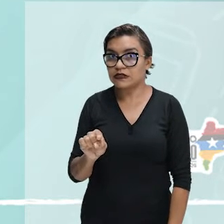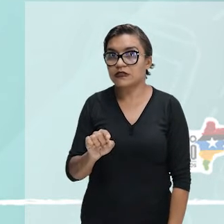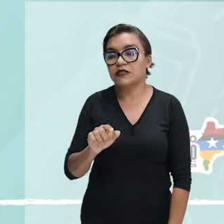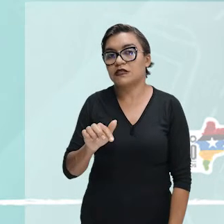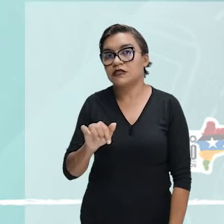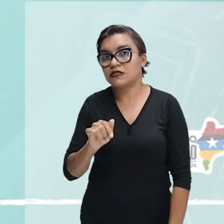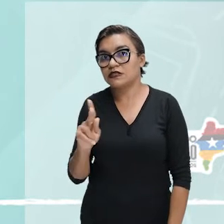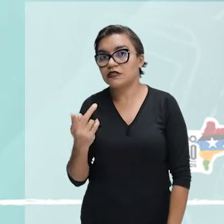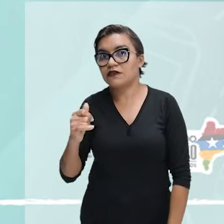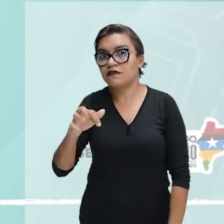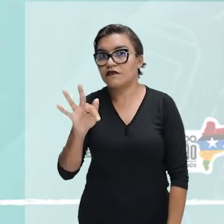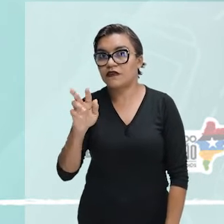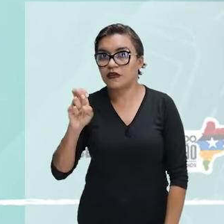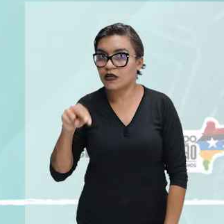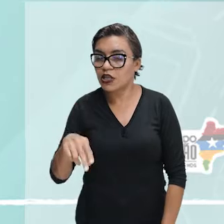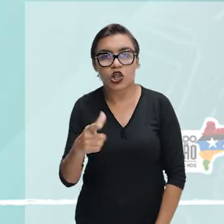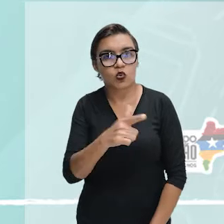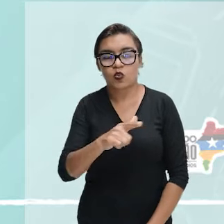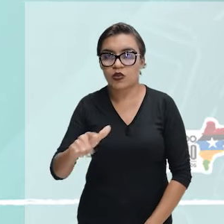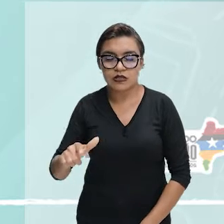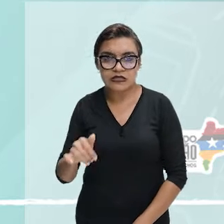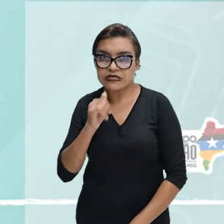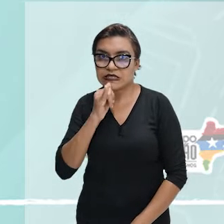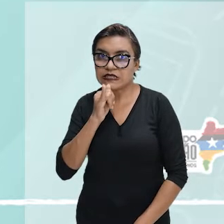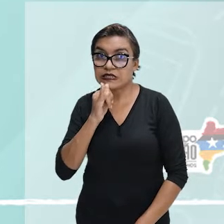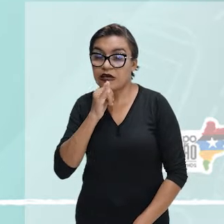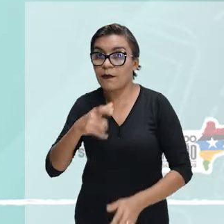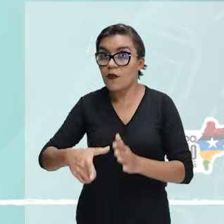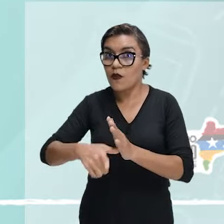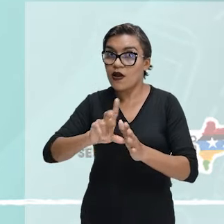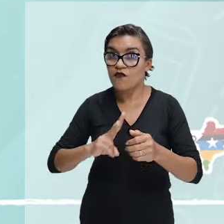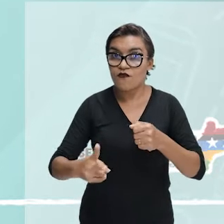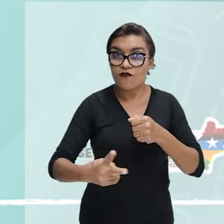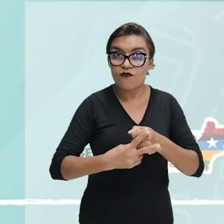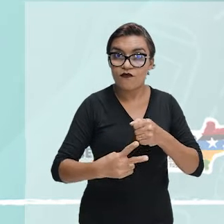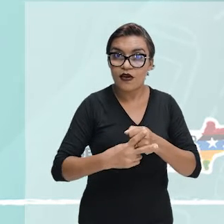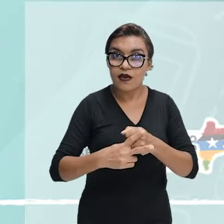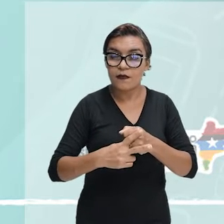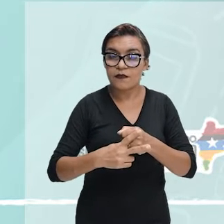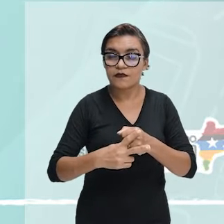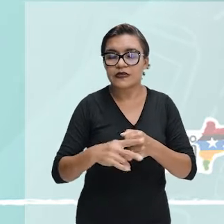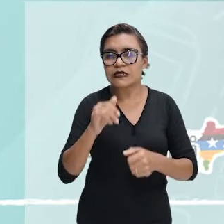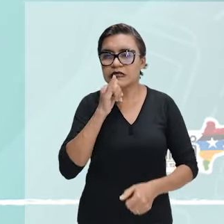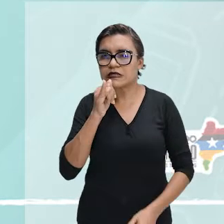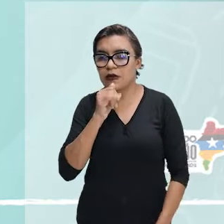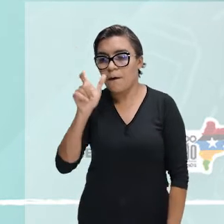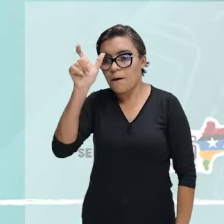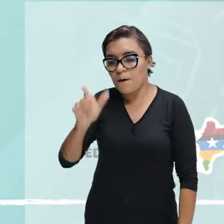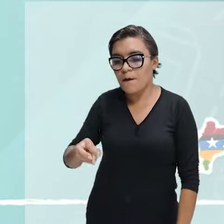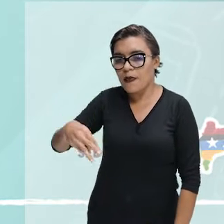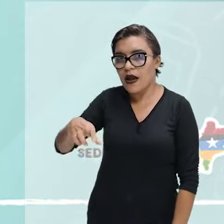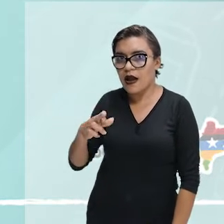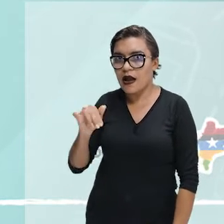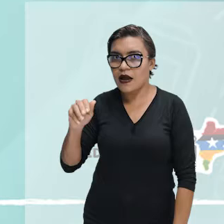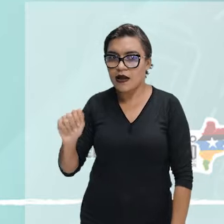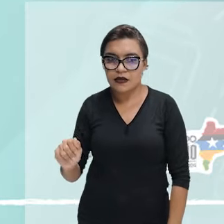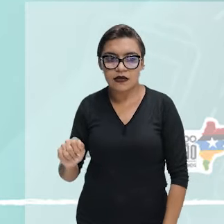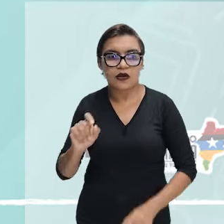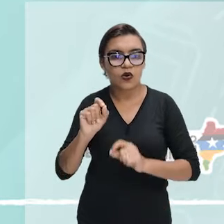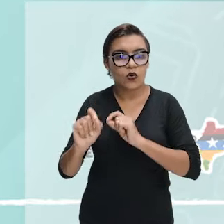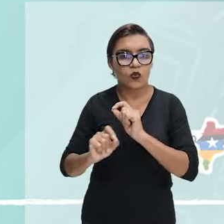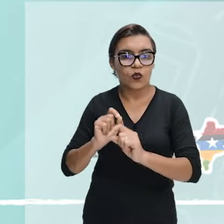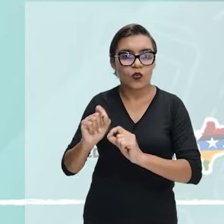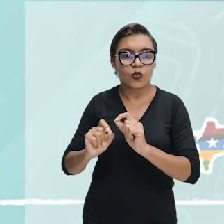Ou, se trata de uma locução verbal, antes do verbo auxiliar. Então, Maria está